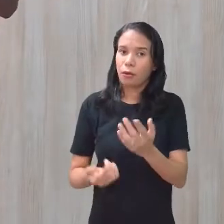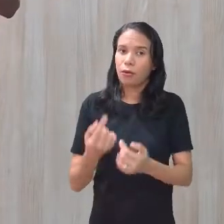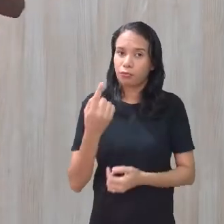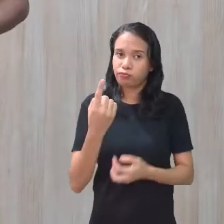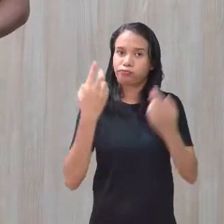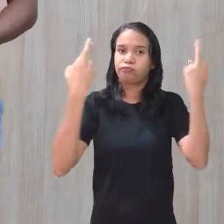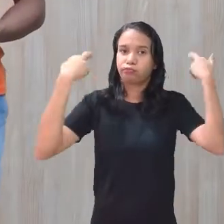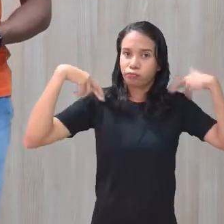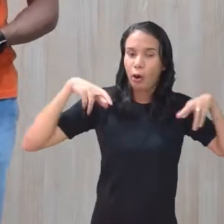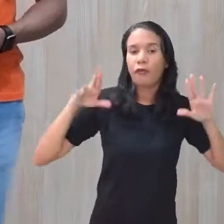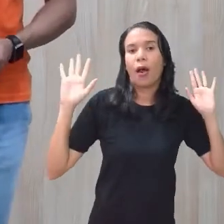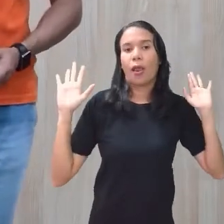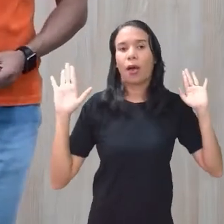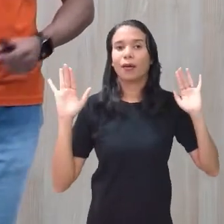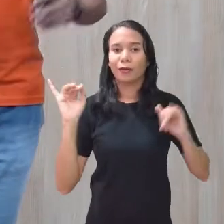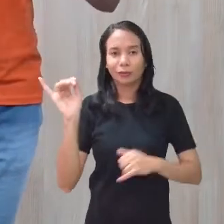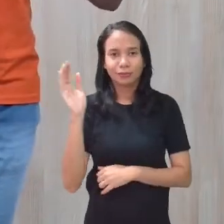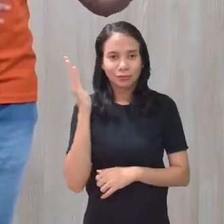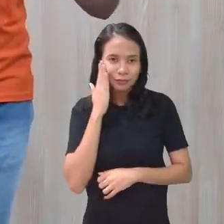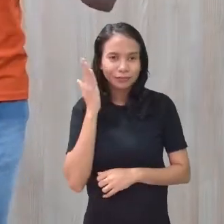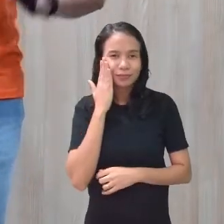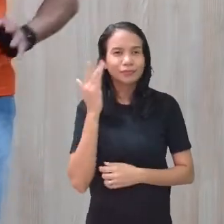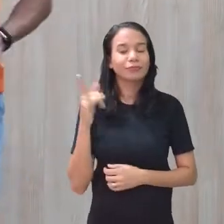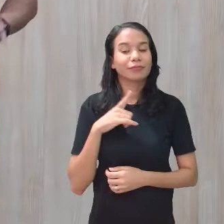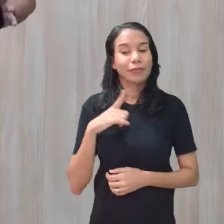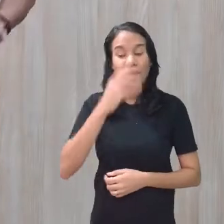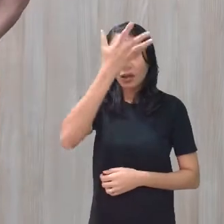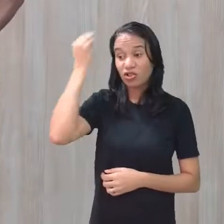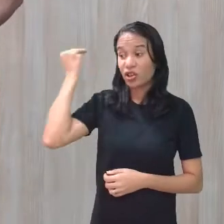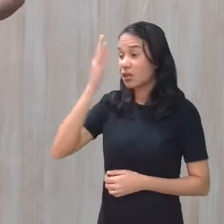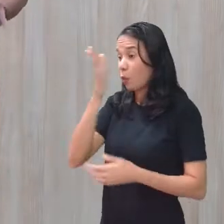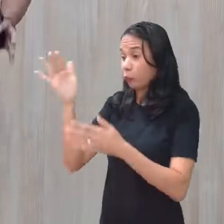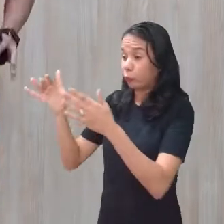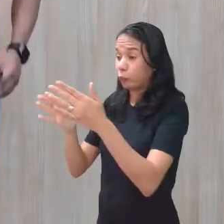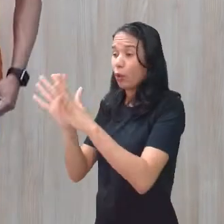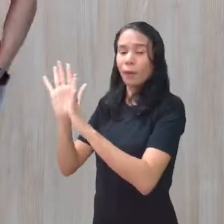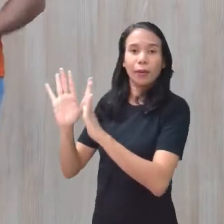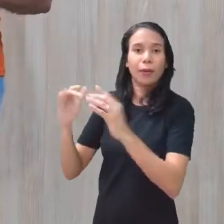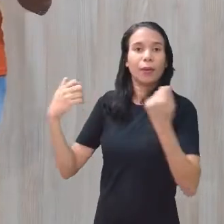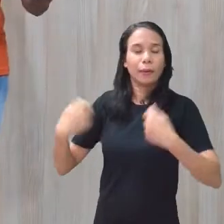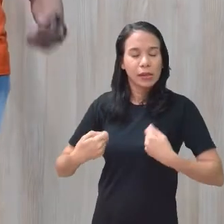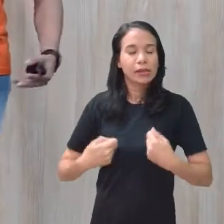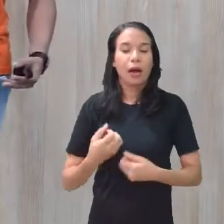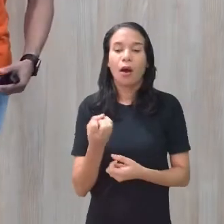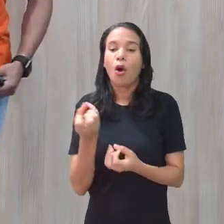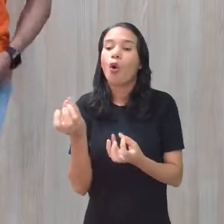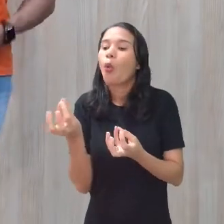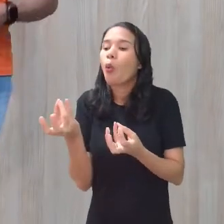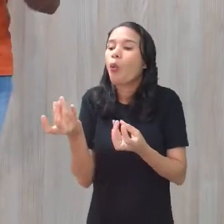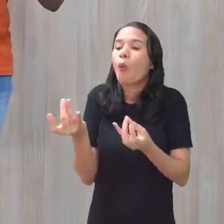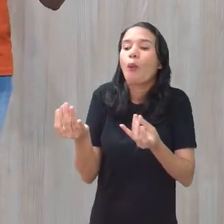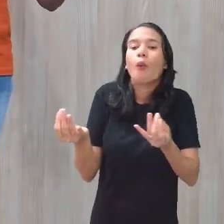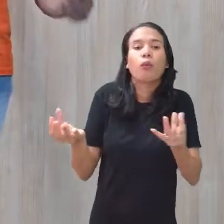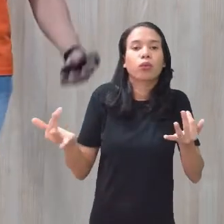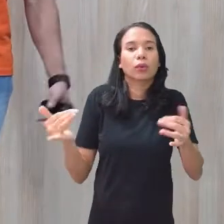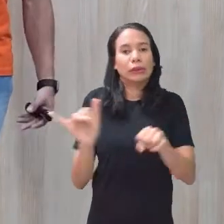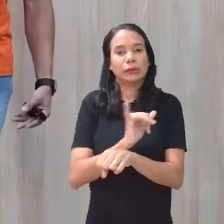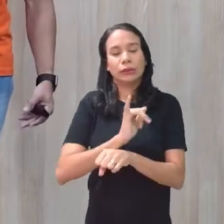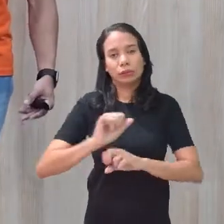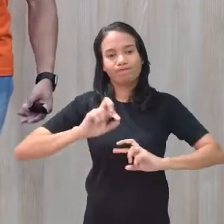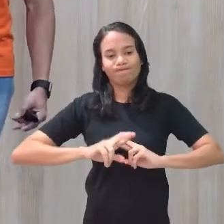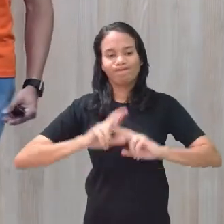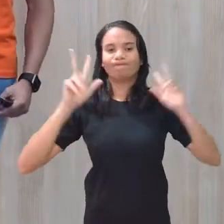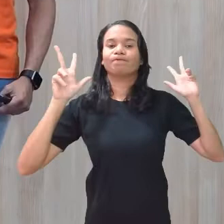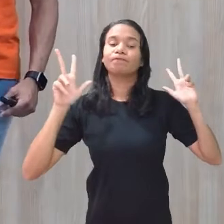faltava chegar aí alguma ovelha que tinha esquecido, por exemplo. Então eles contavam de várias